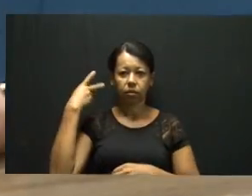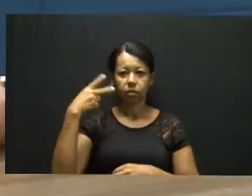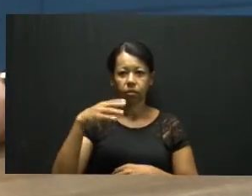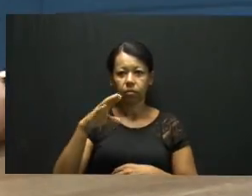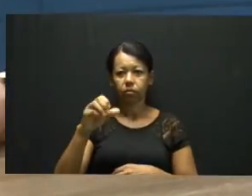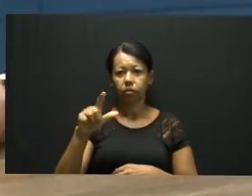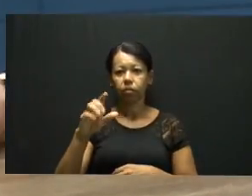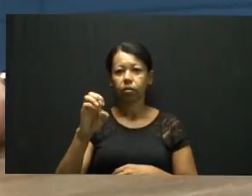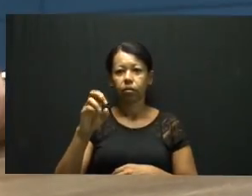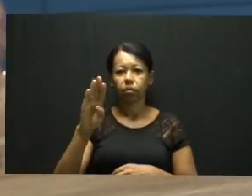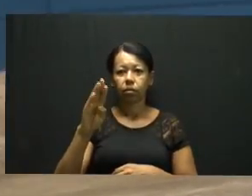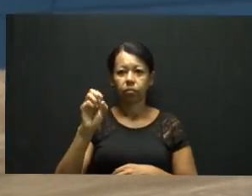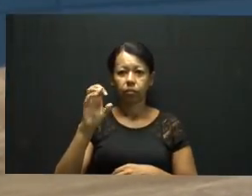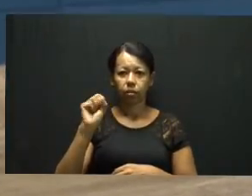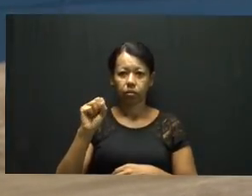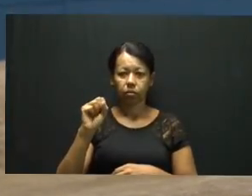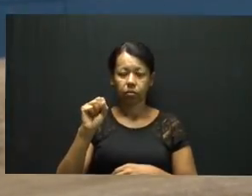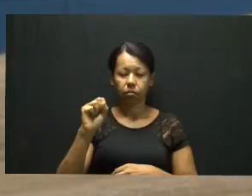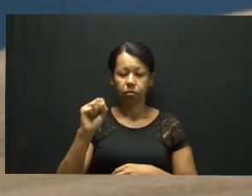saúde. Justificado, vereador.